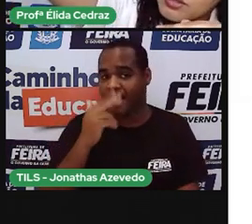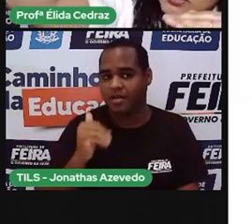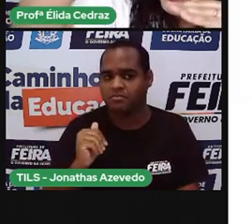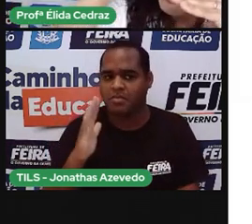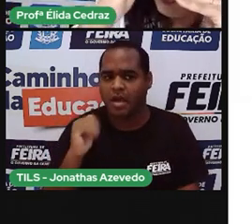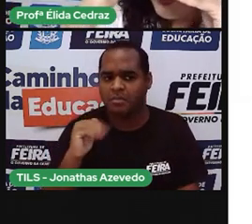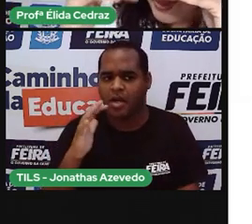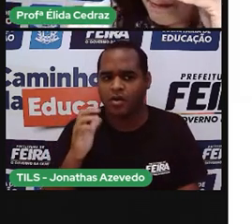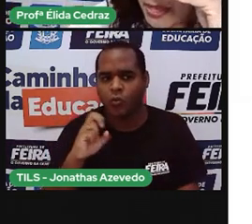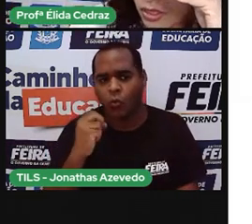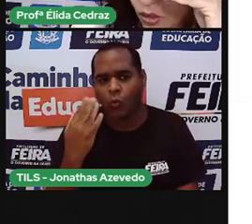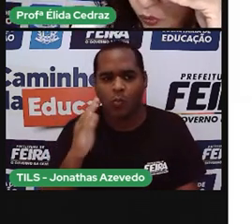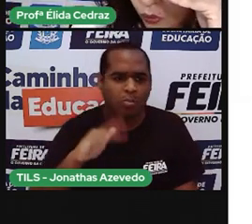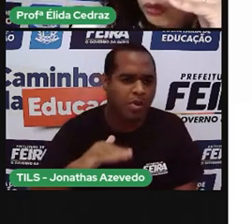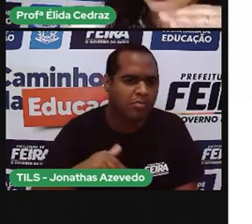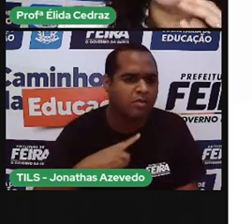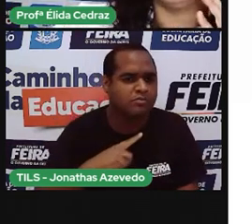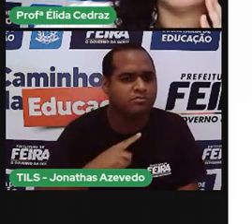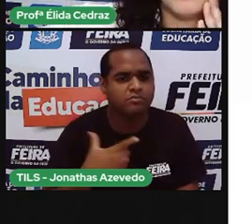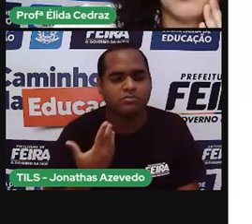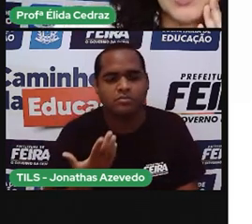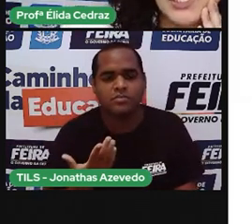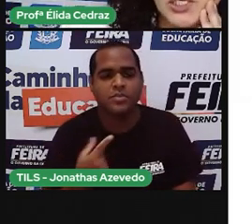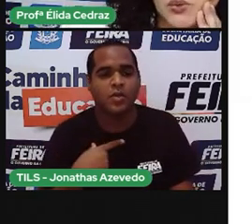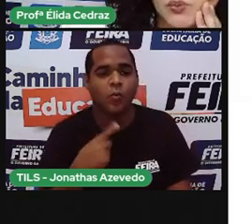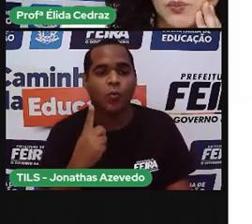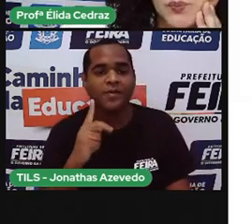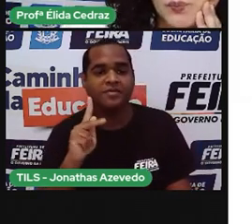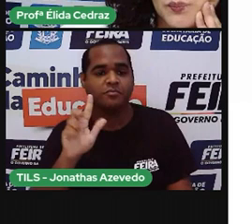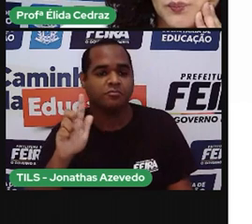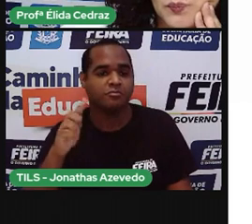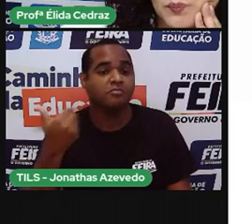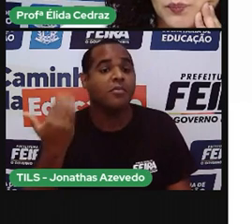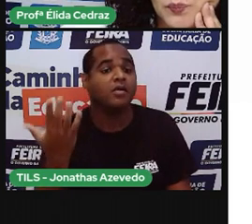maior ou é menor do que 1 quilo?